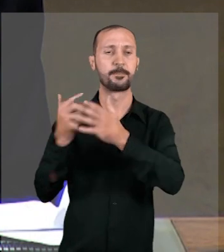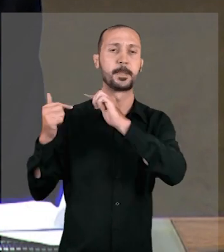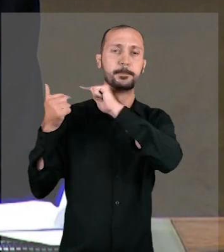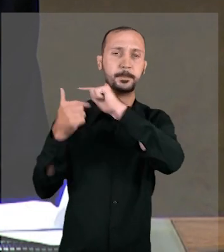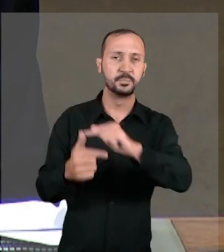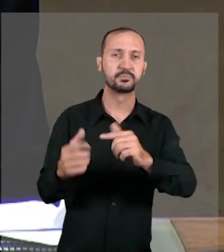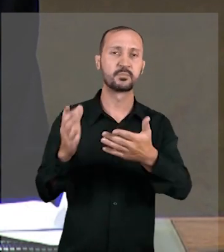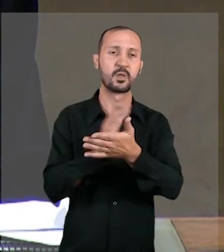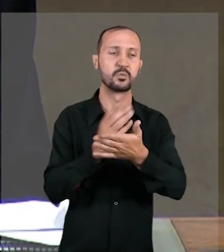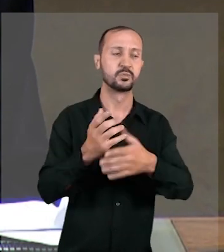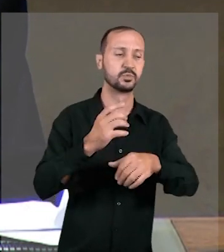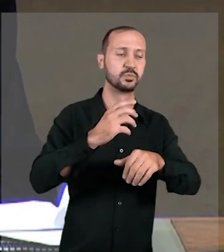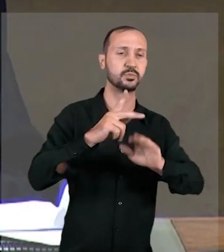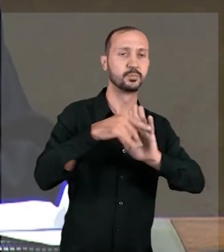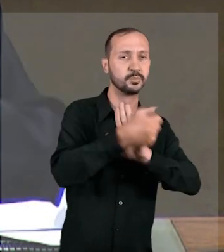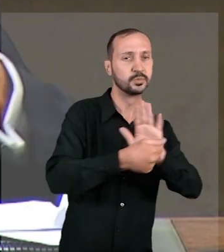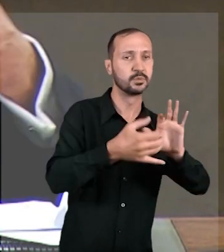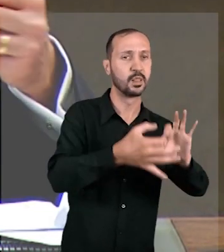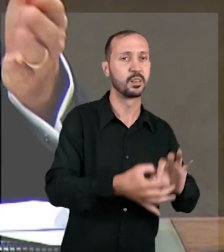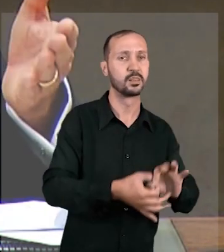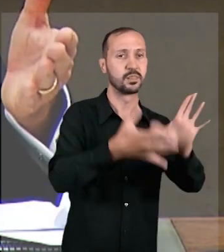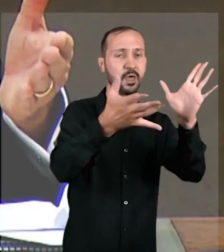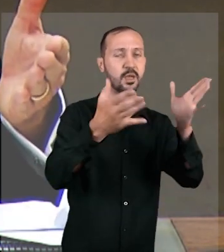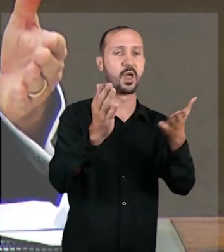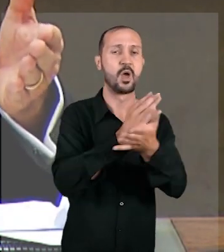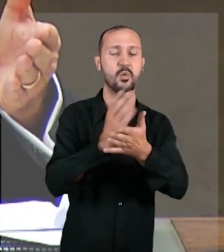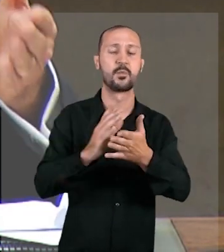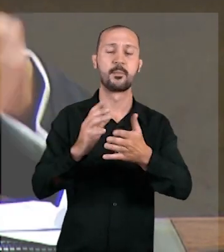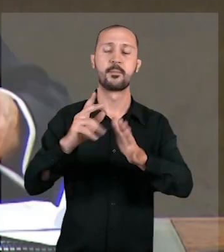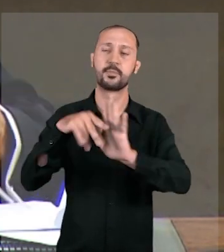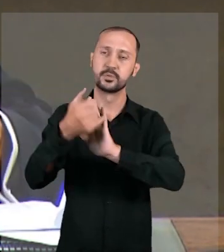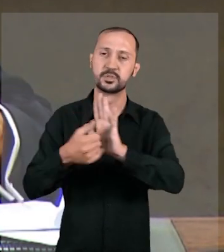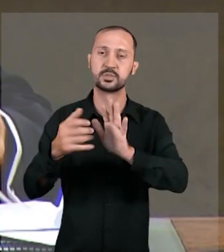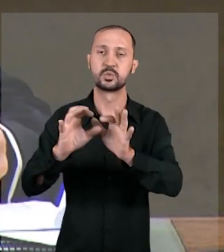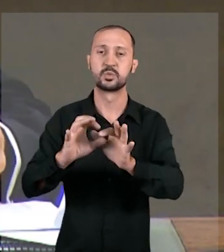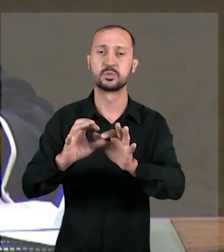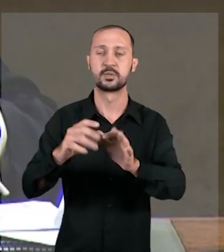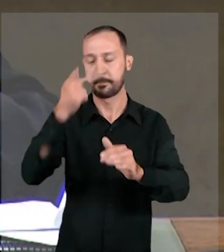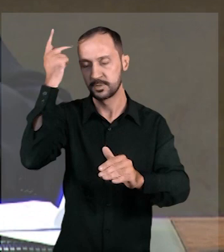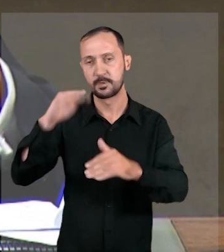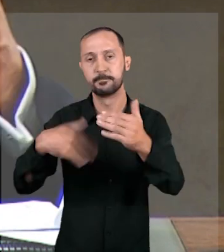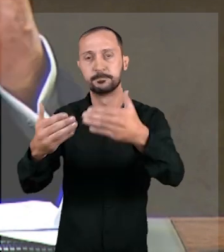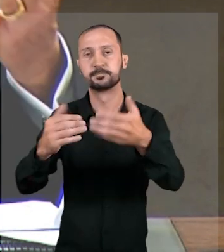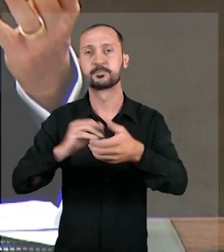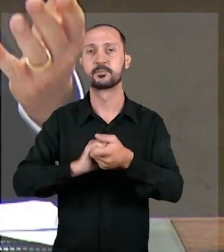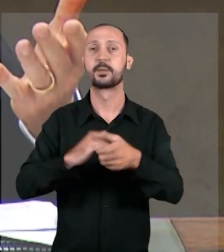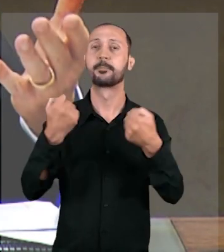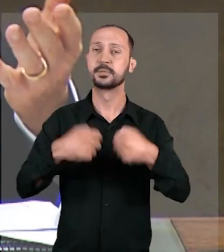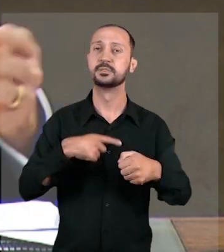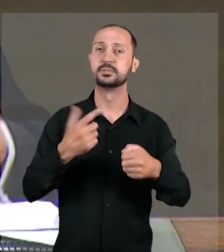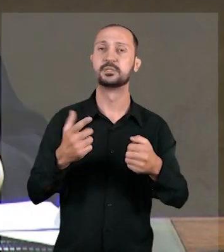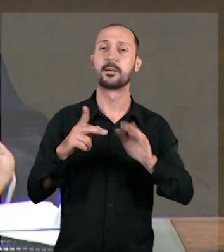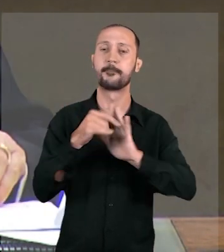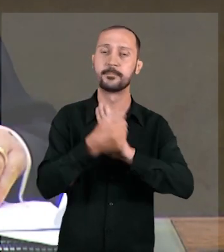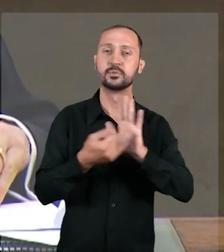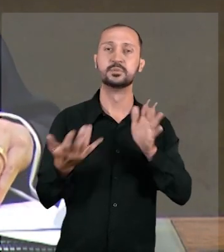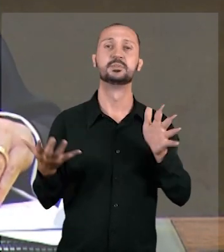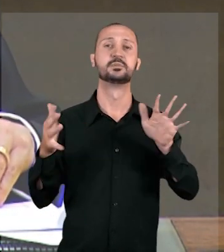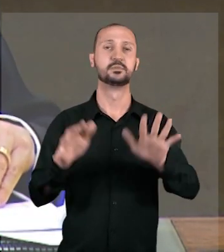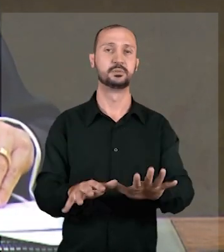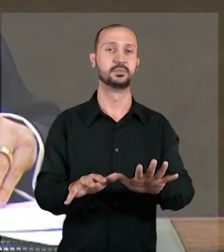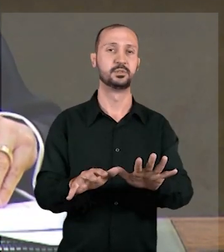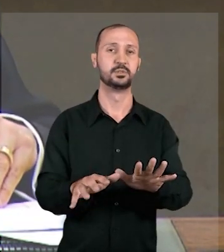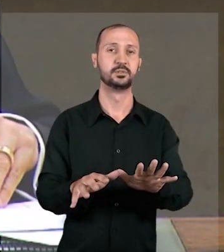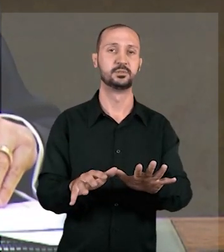projetos inclusivos liberais e há projetos inclusivos progressistas. Mas é preciso ter projetos inclusivos num